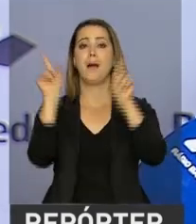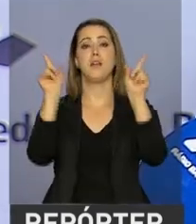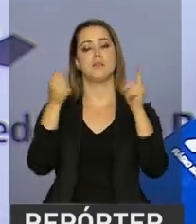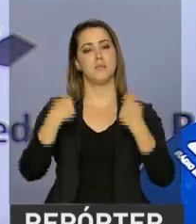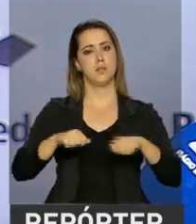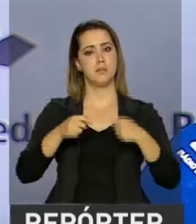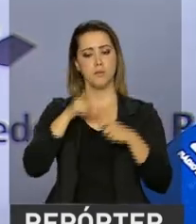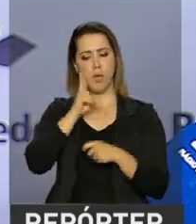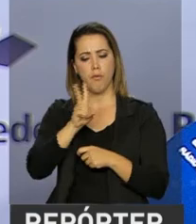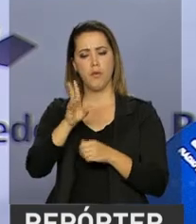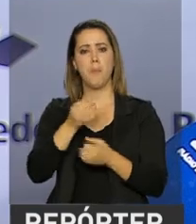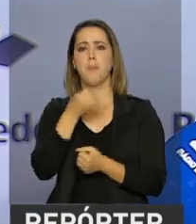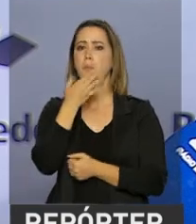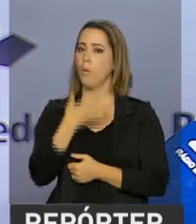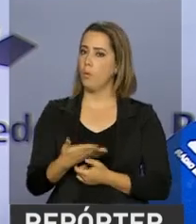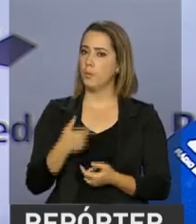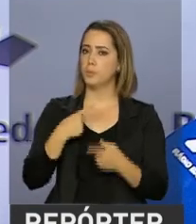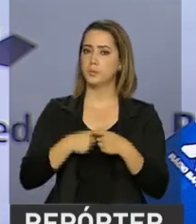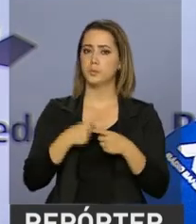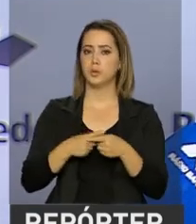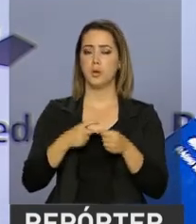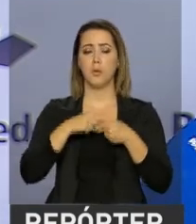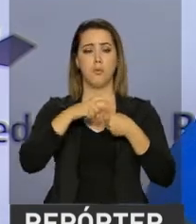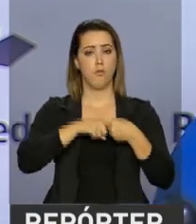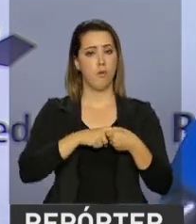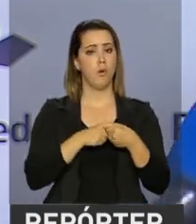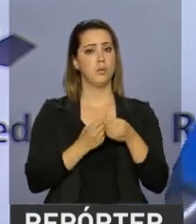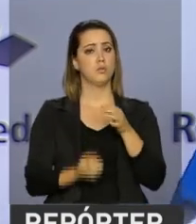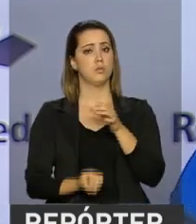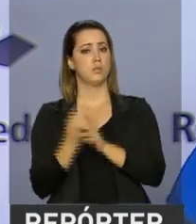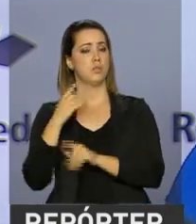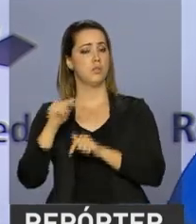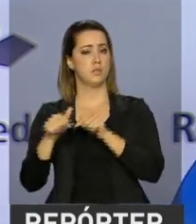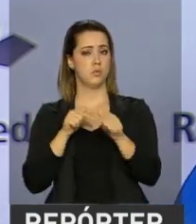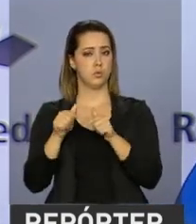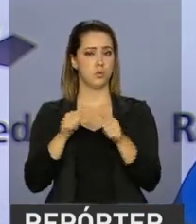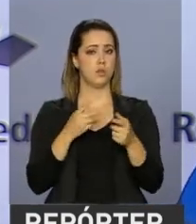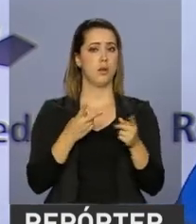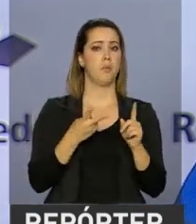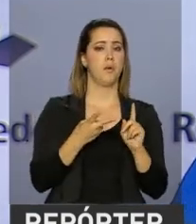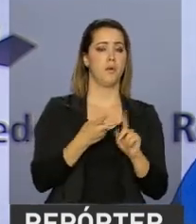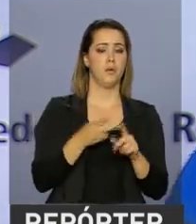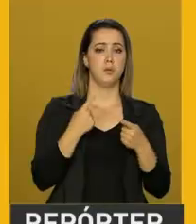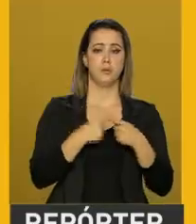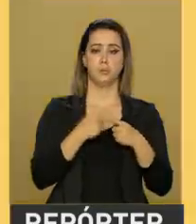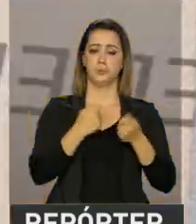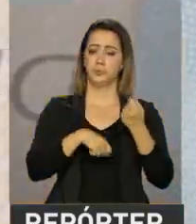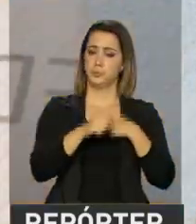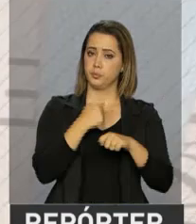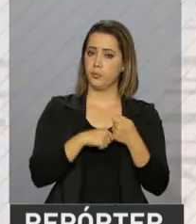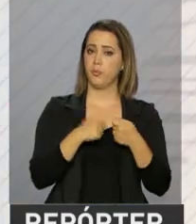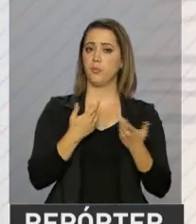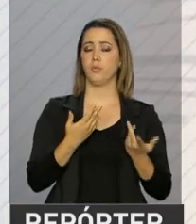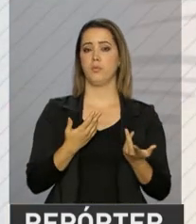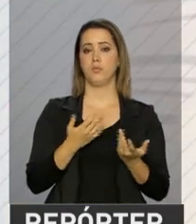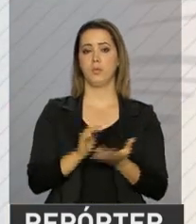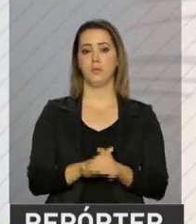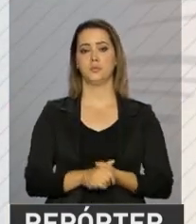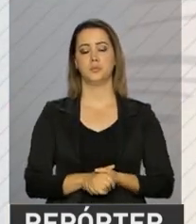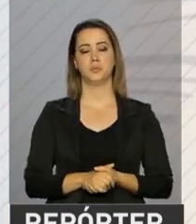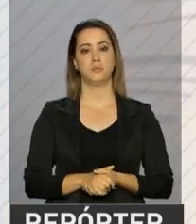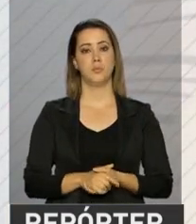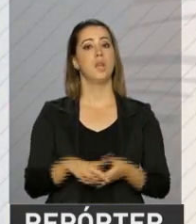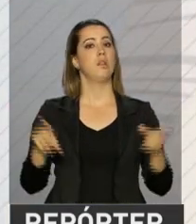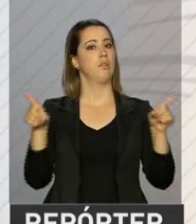e demonstra a retomada da dos postos de trabalhos a da atividade econômica este também foi o melhor junho